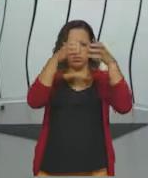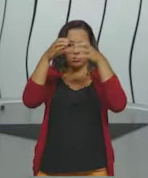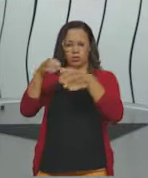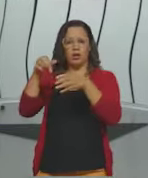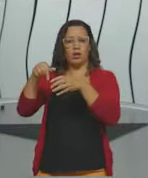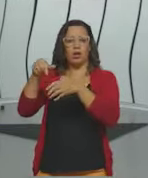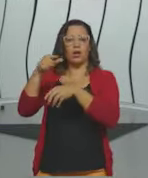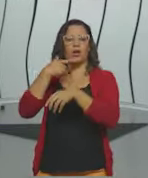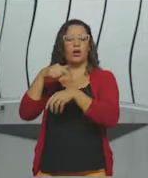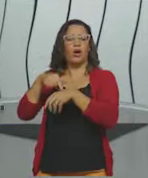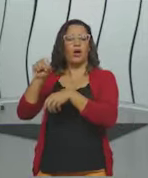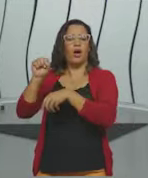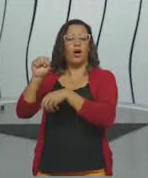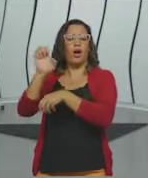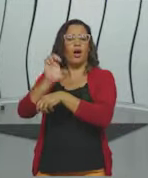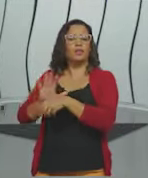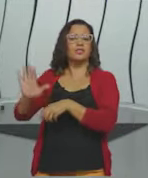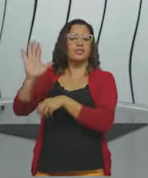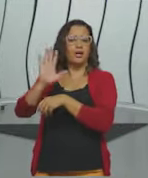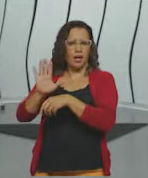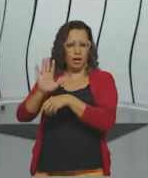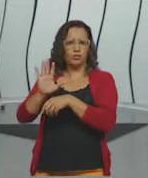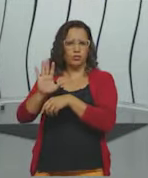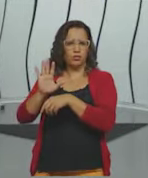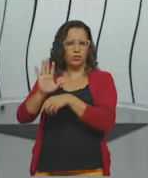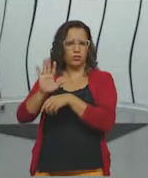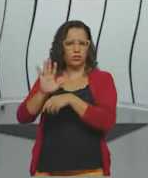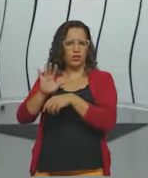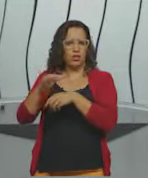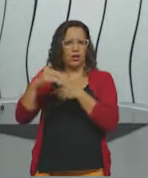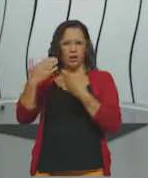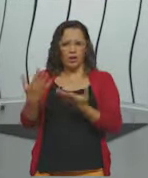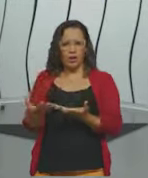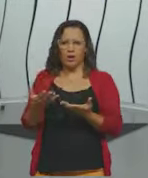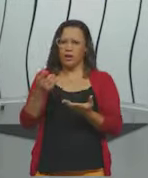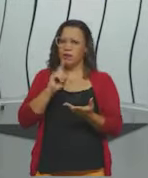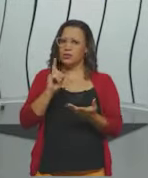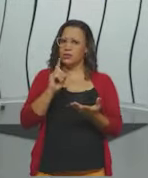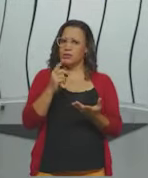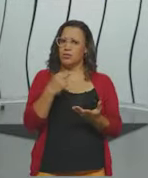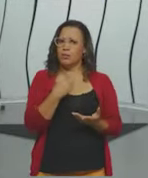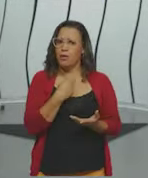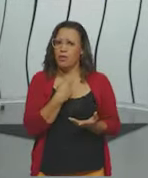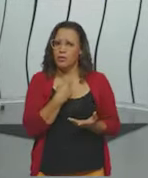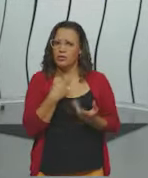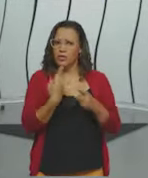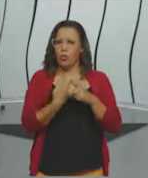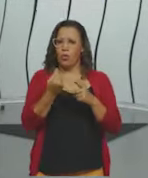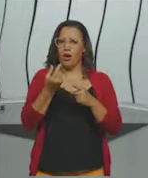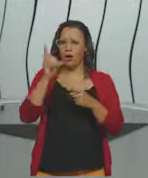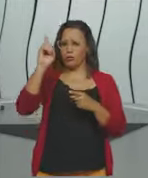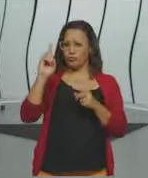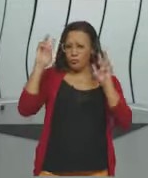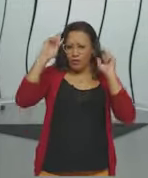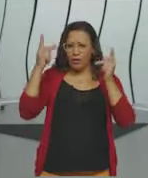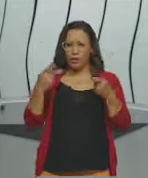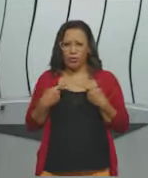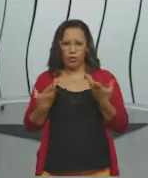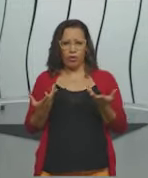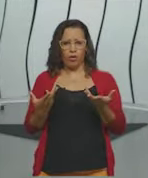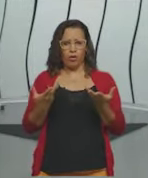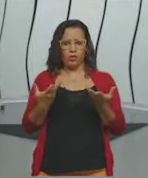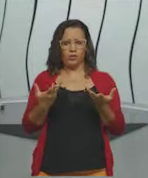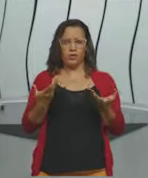Acre. Gente, isso fere os direitos humanos, isso fere a igualdade de direitos de ir e vir,